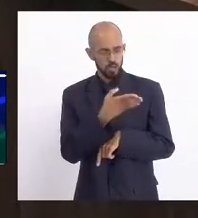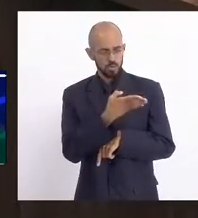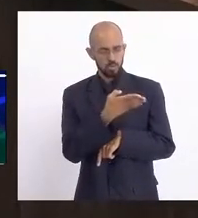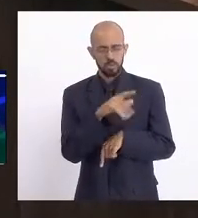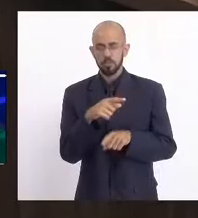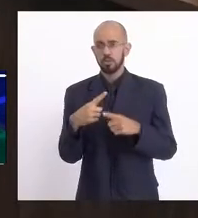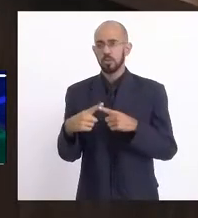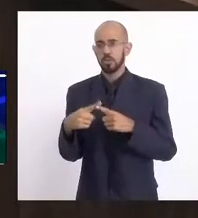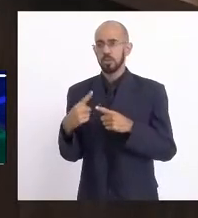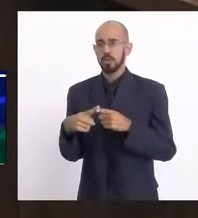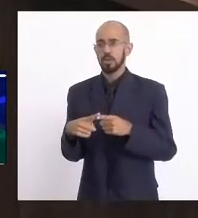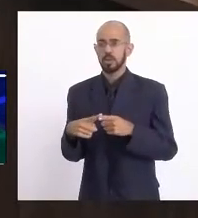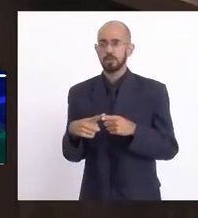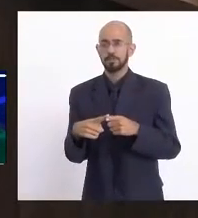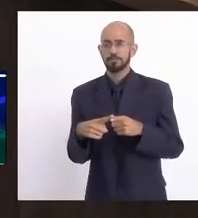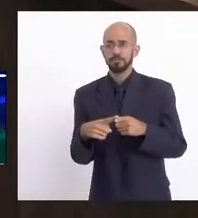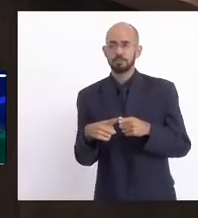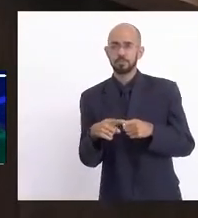Porque para a gente chegar aí,